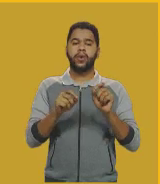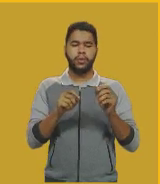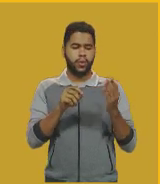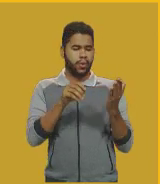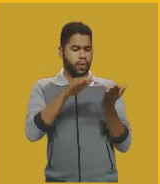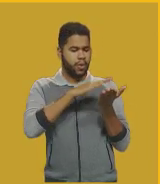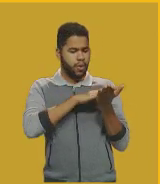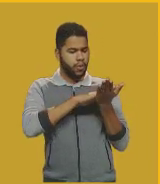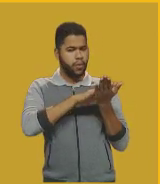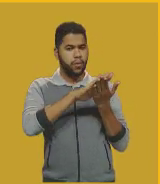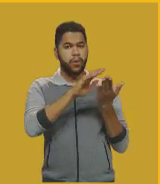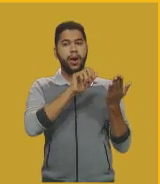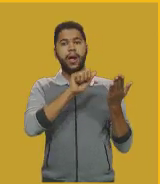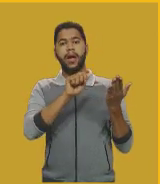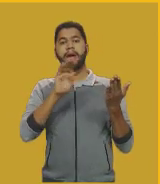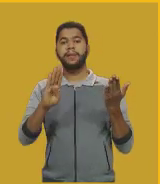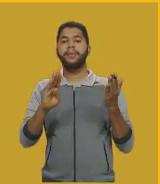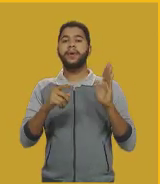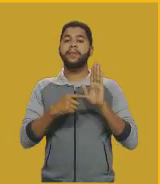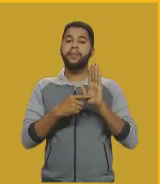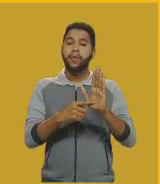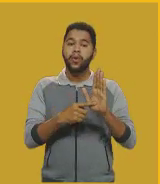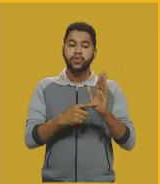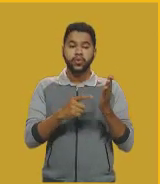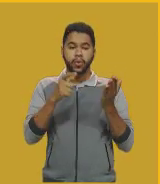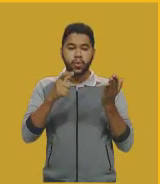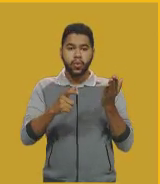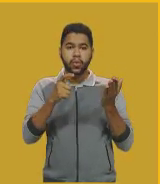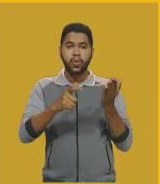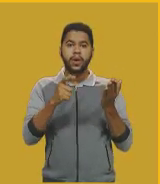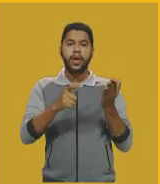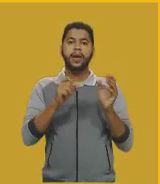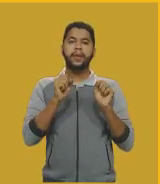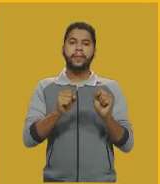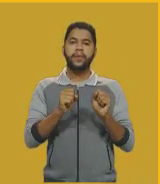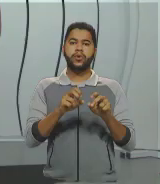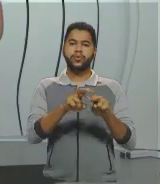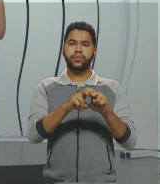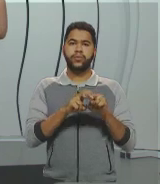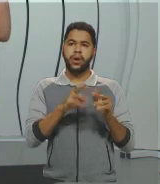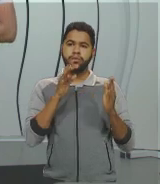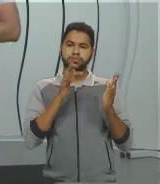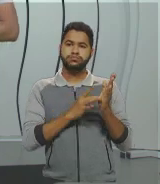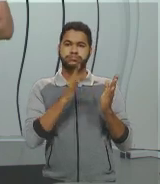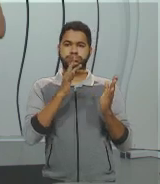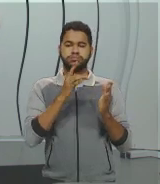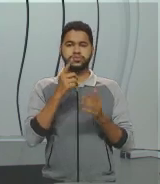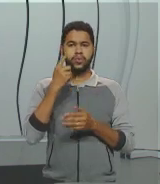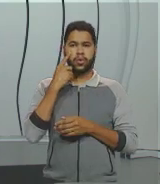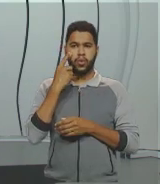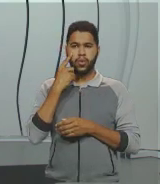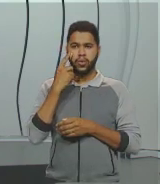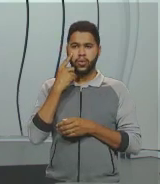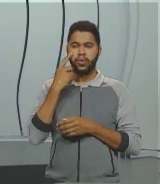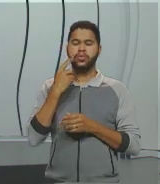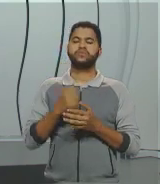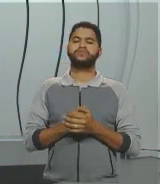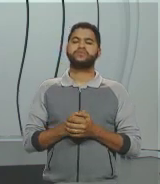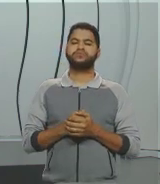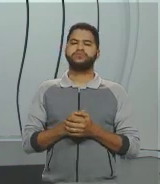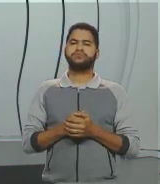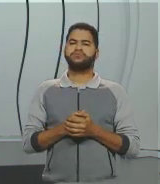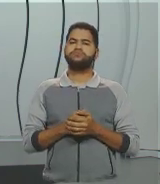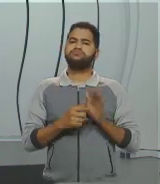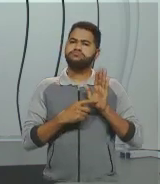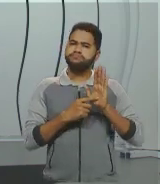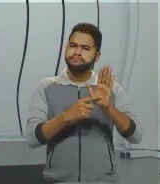em que A e B representam pontos onde o circuito pode ser fechado por meio do toque. Então, veja bem, ele fez uma